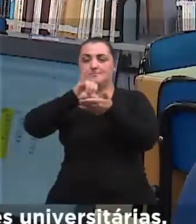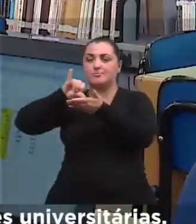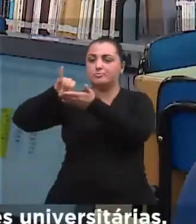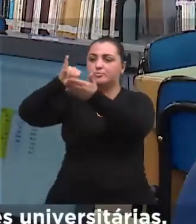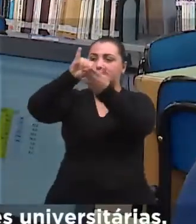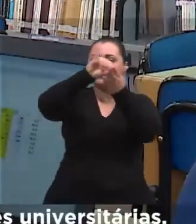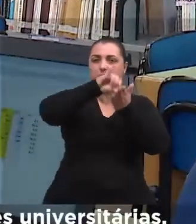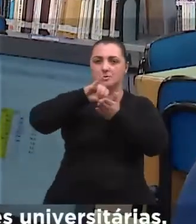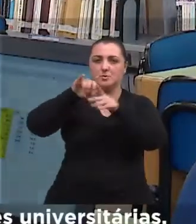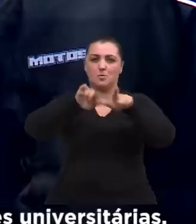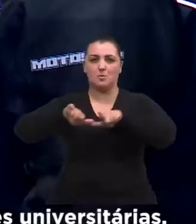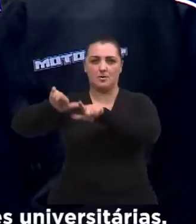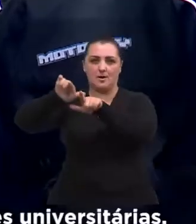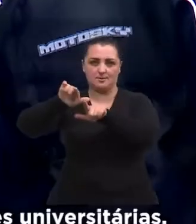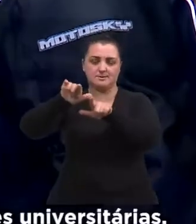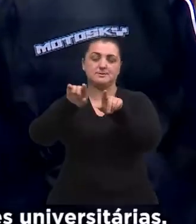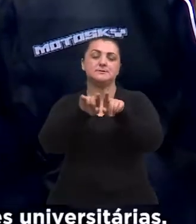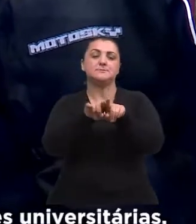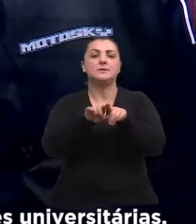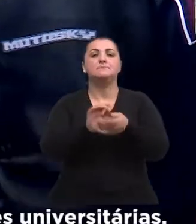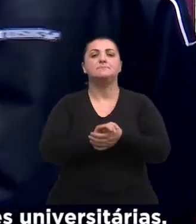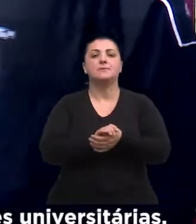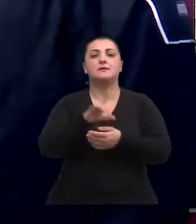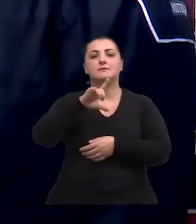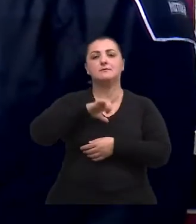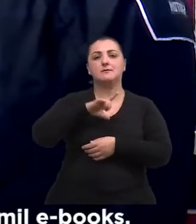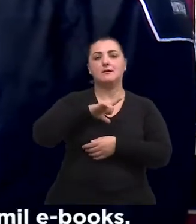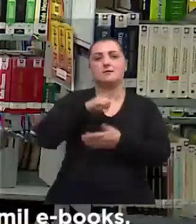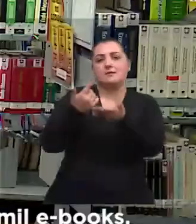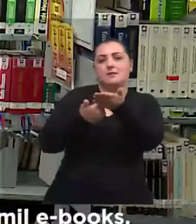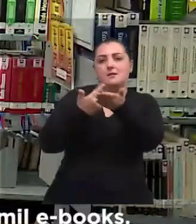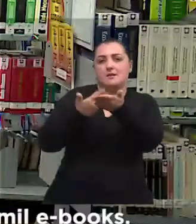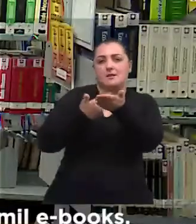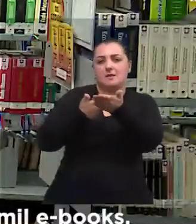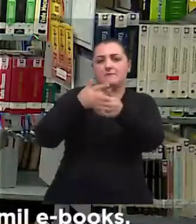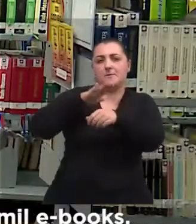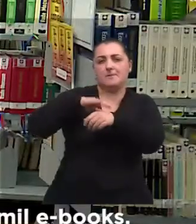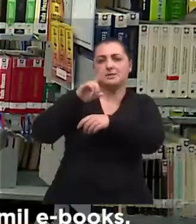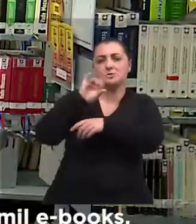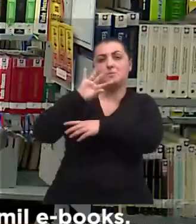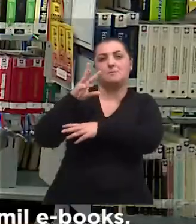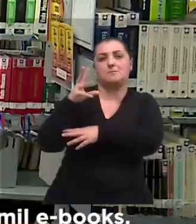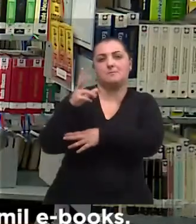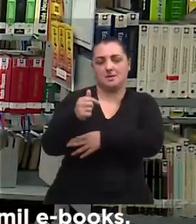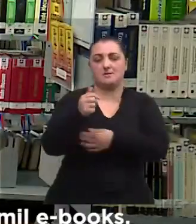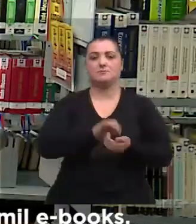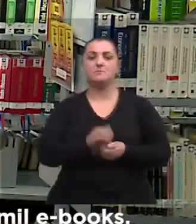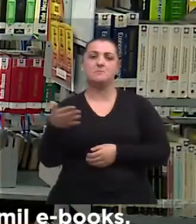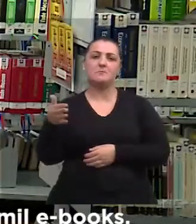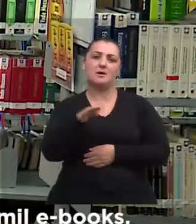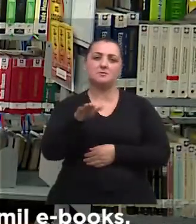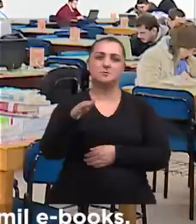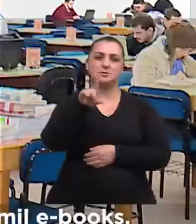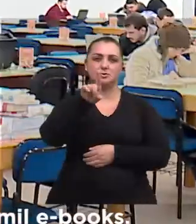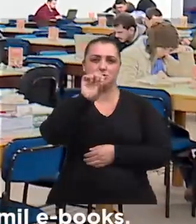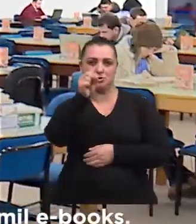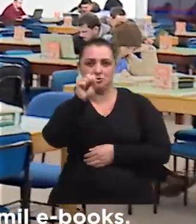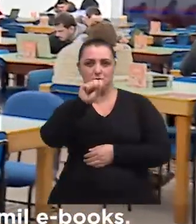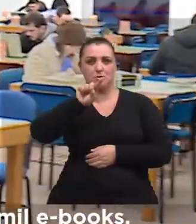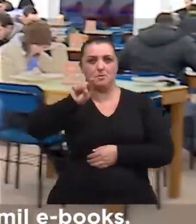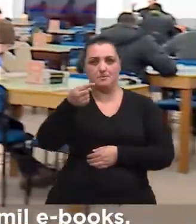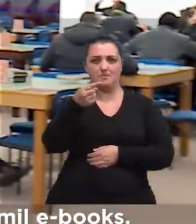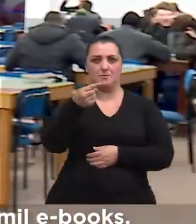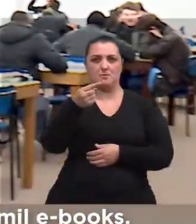bibliotecas distribuídas entre as unidades universitárias. Possui um acervo de mais de 1 milhão de exemplares e cerca